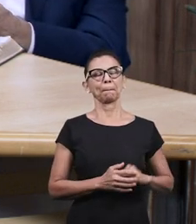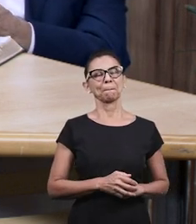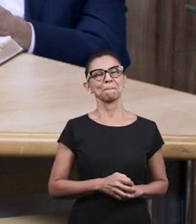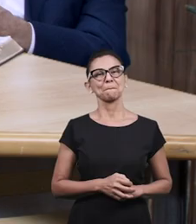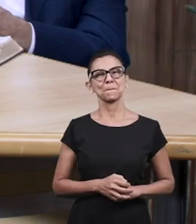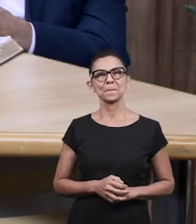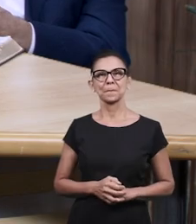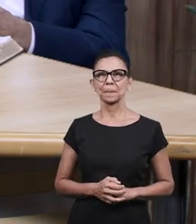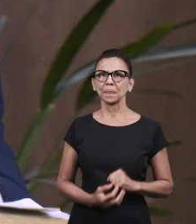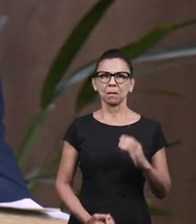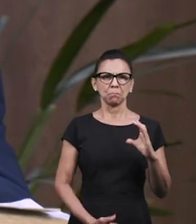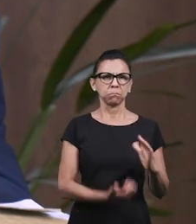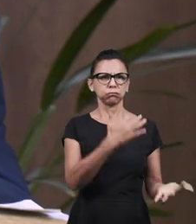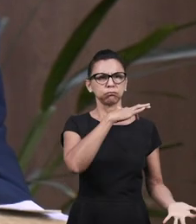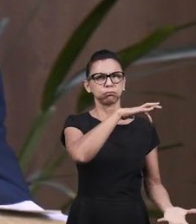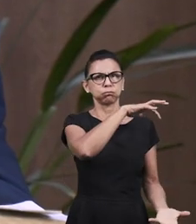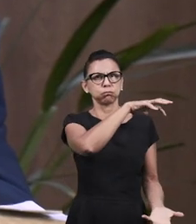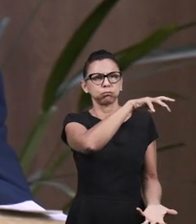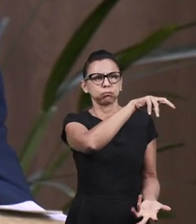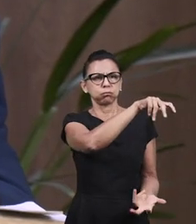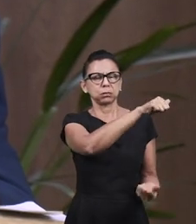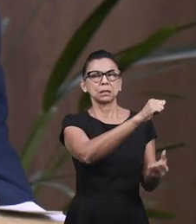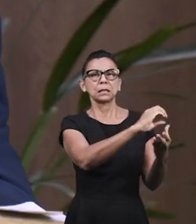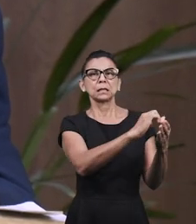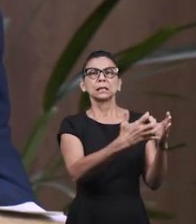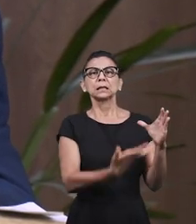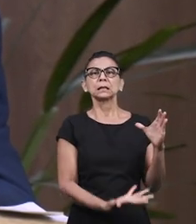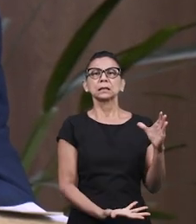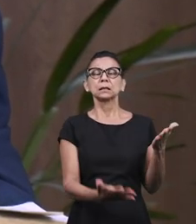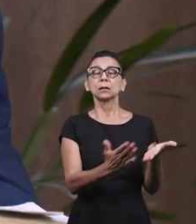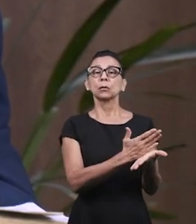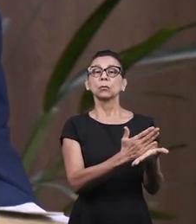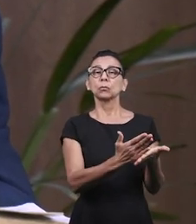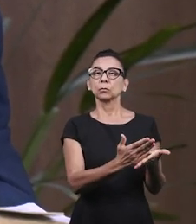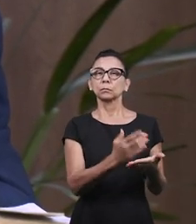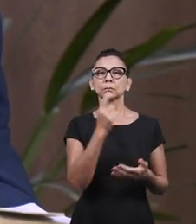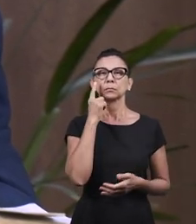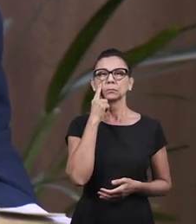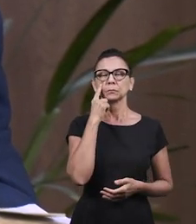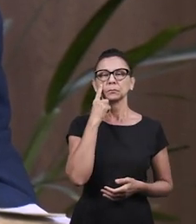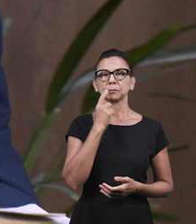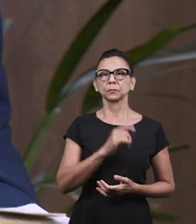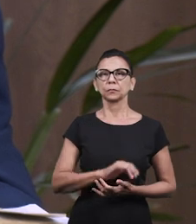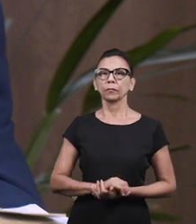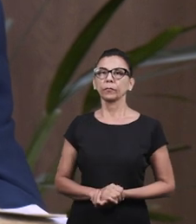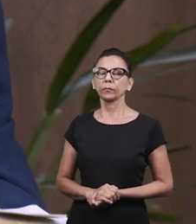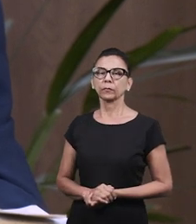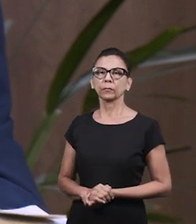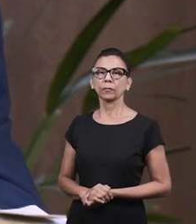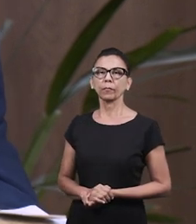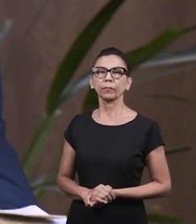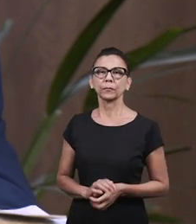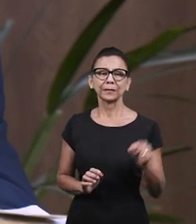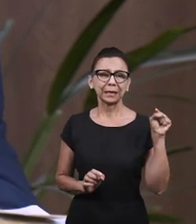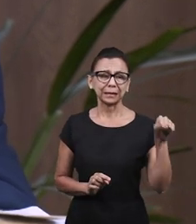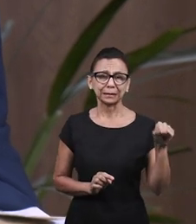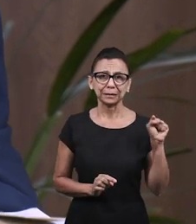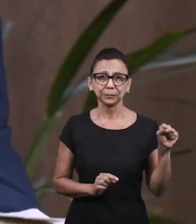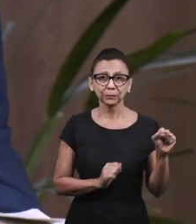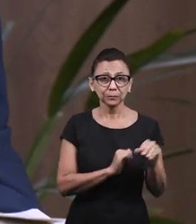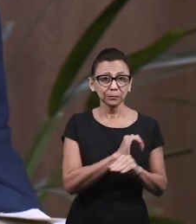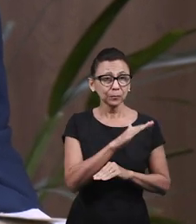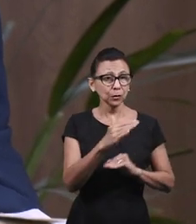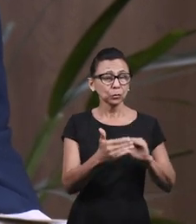criador, toda a criação de Deus, algumas características. Tudo